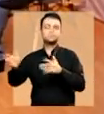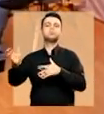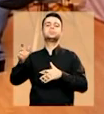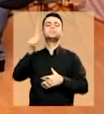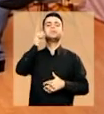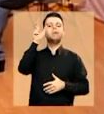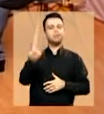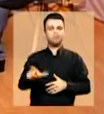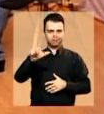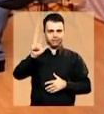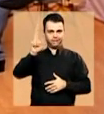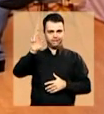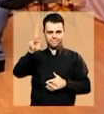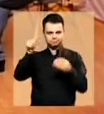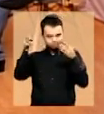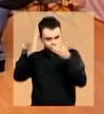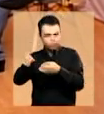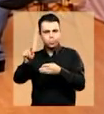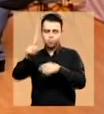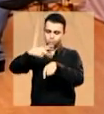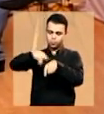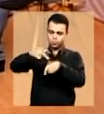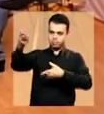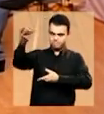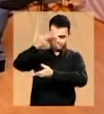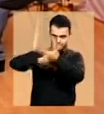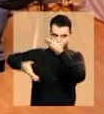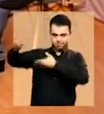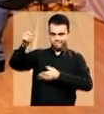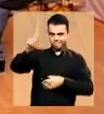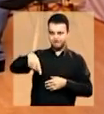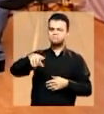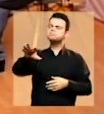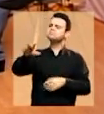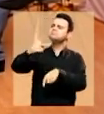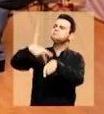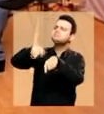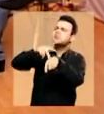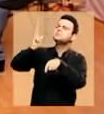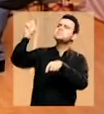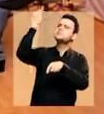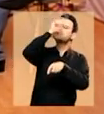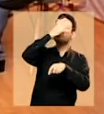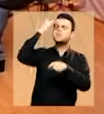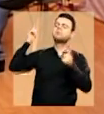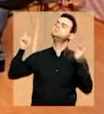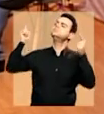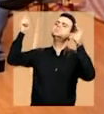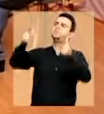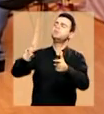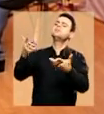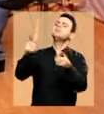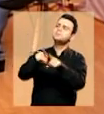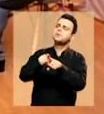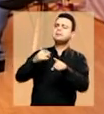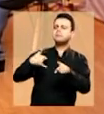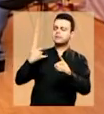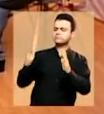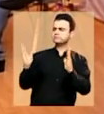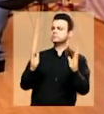Acossi, especialista em intercâmbio. Ô Lara, quais são os países mais buscados? E a idade do pessoal que